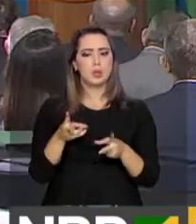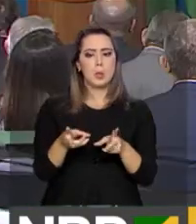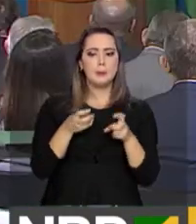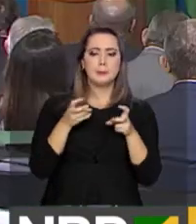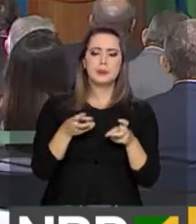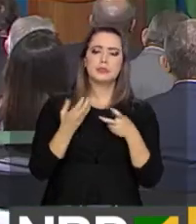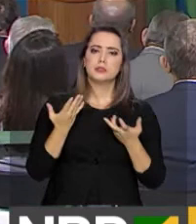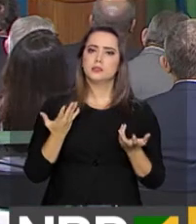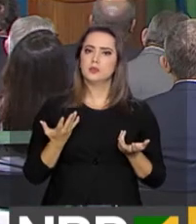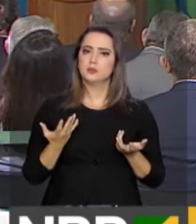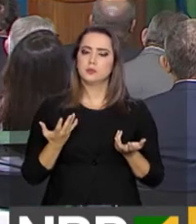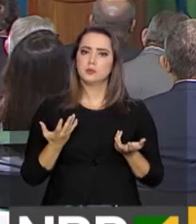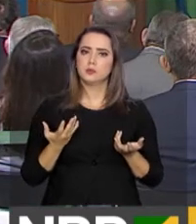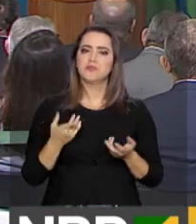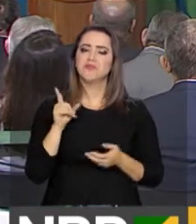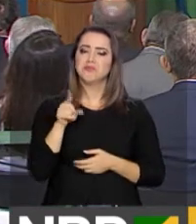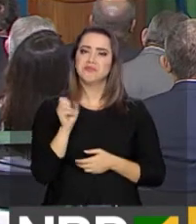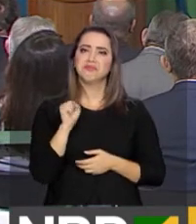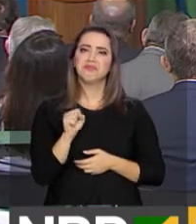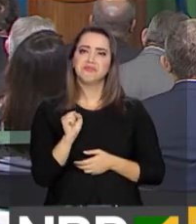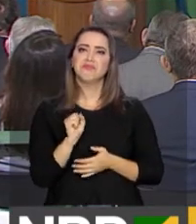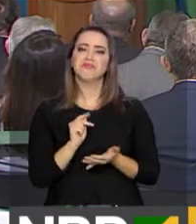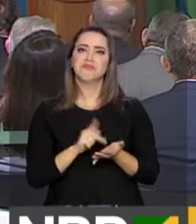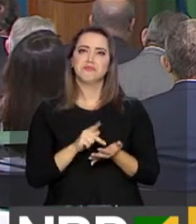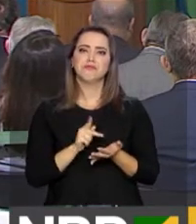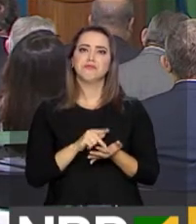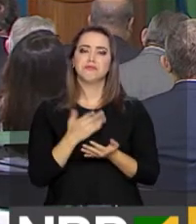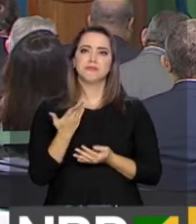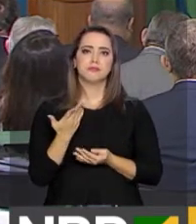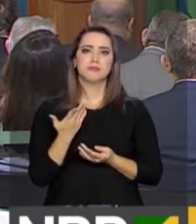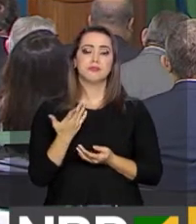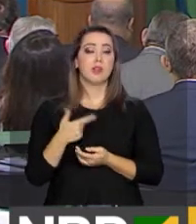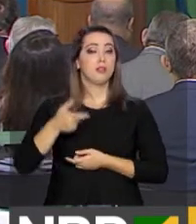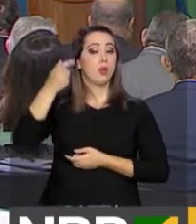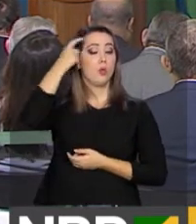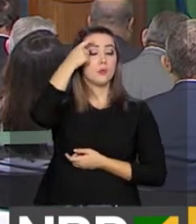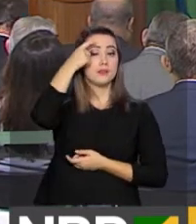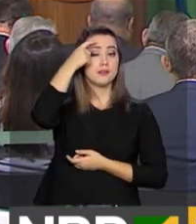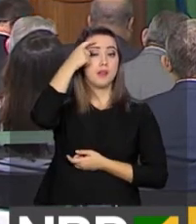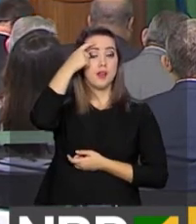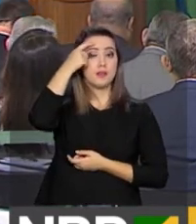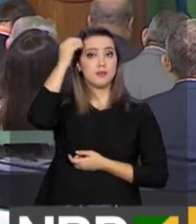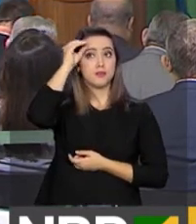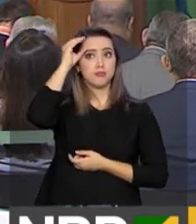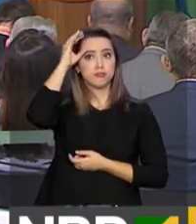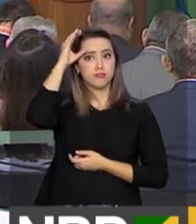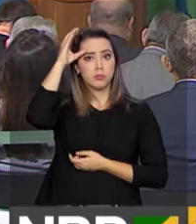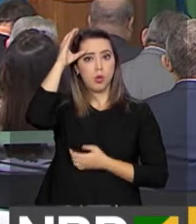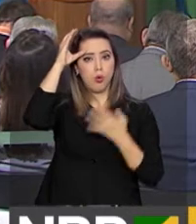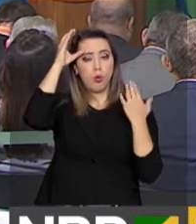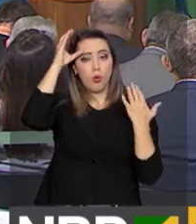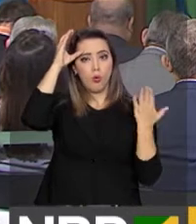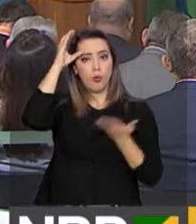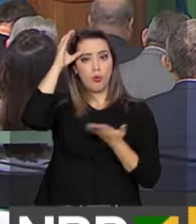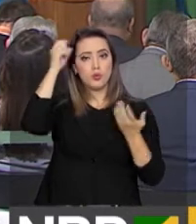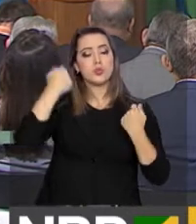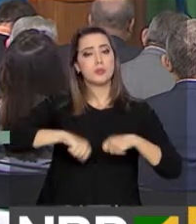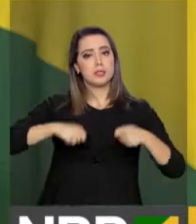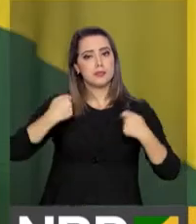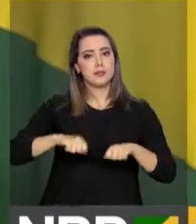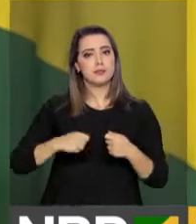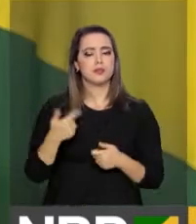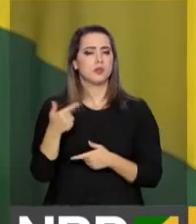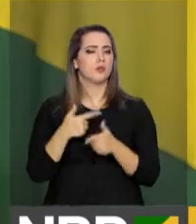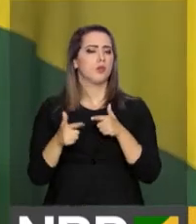que isso é acho que tem razão mesmo então há uma a uma consciência hoje de que é necessário é possível e não